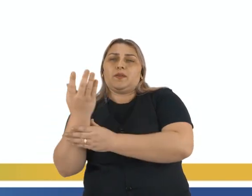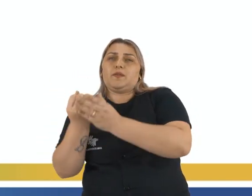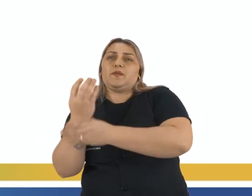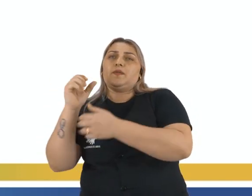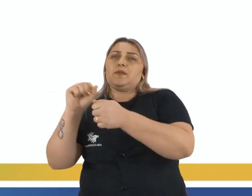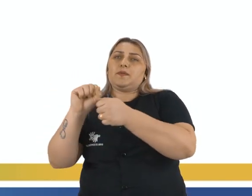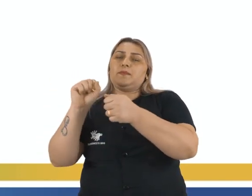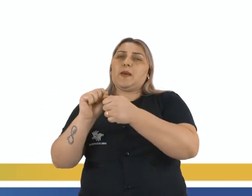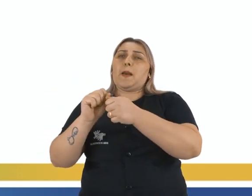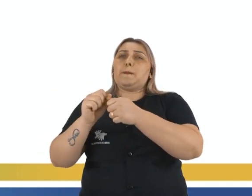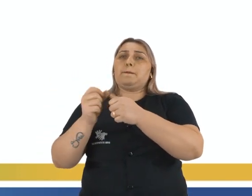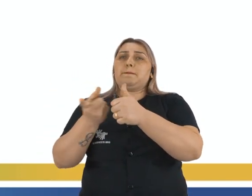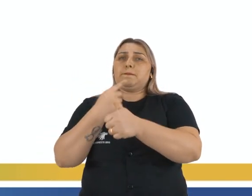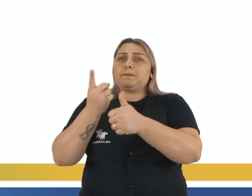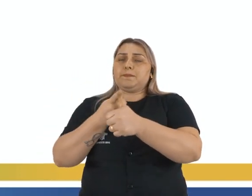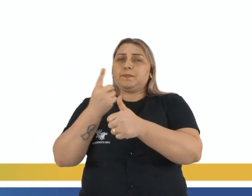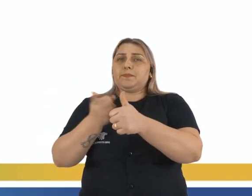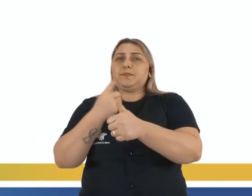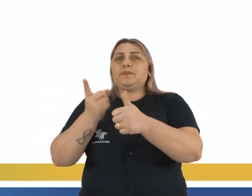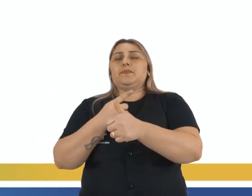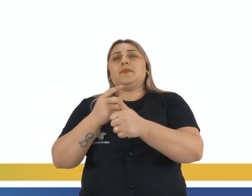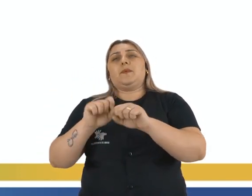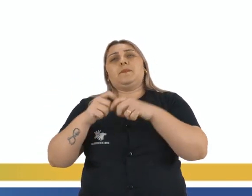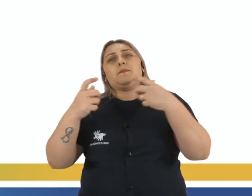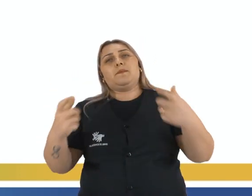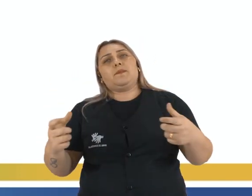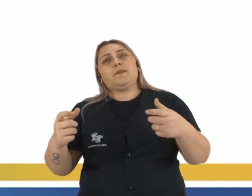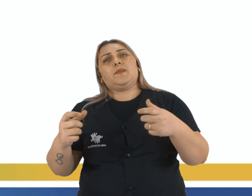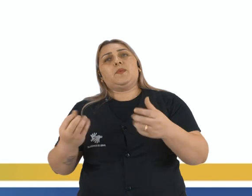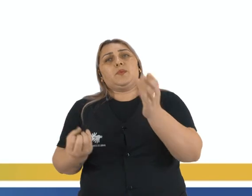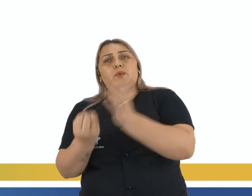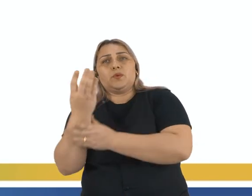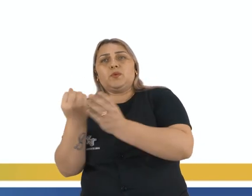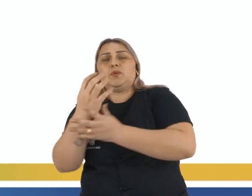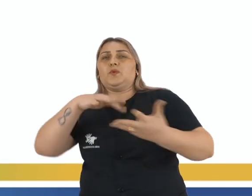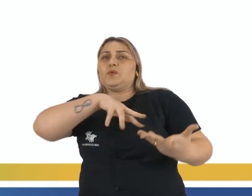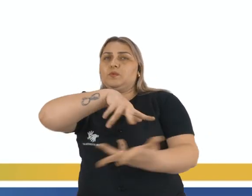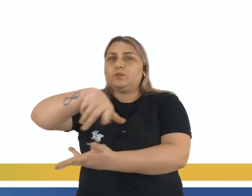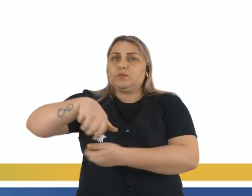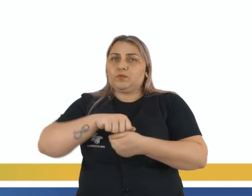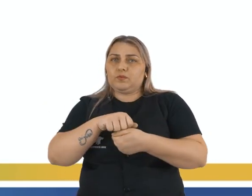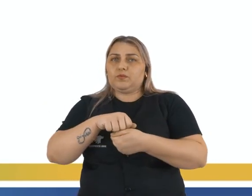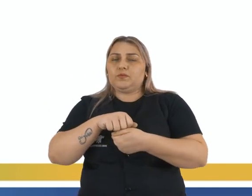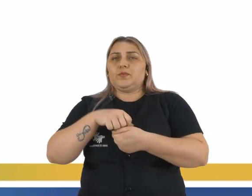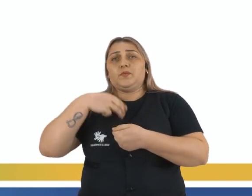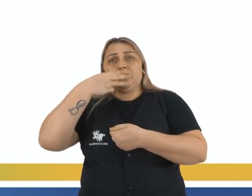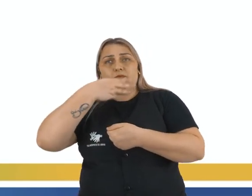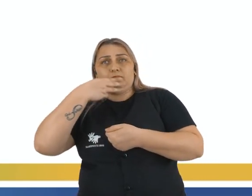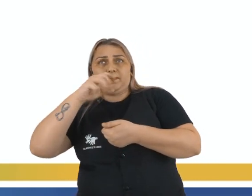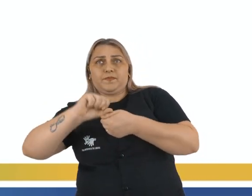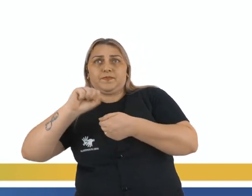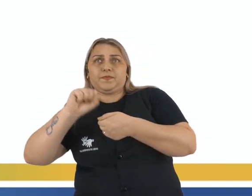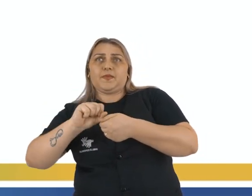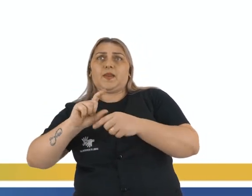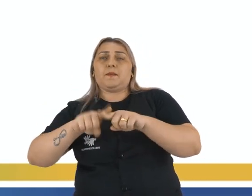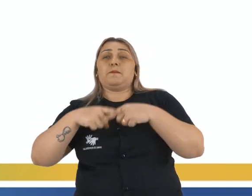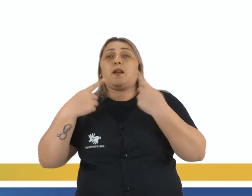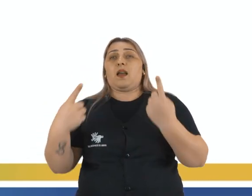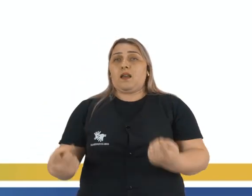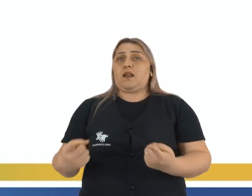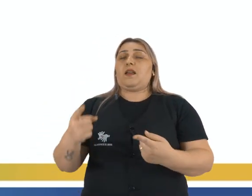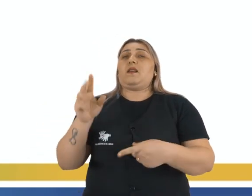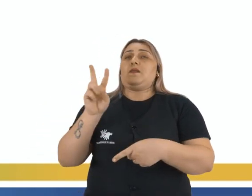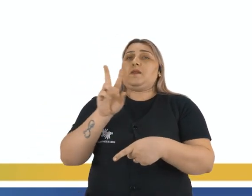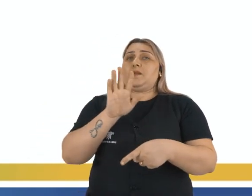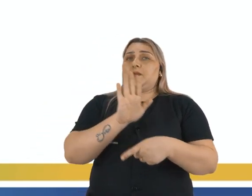ser um dos primeiros ou um dos maiores produtores de açúcar do mundo. Claro que, para sustentar